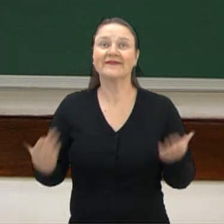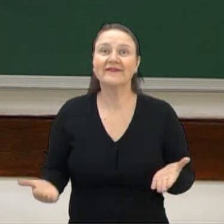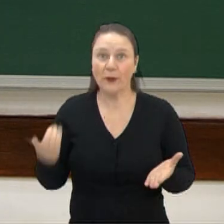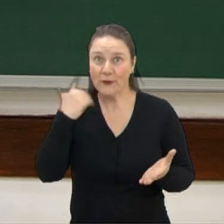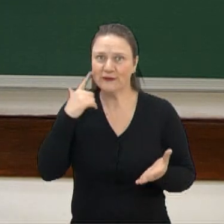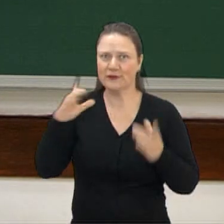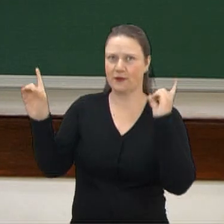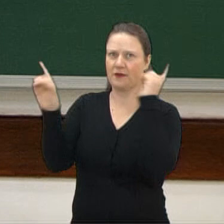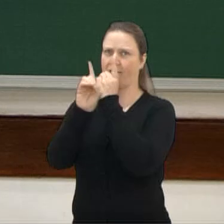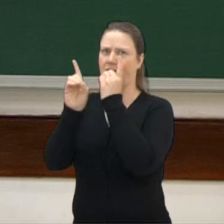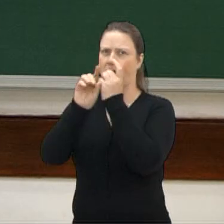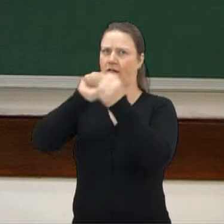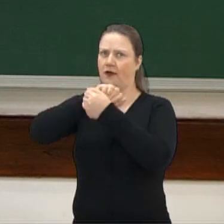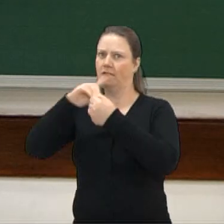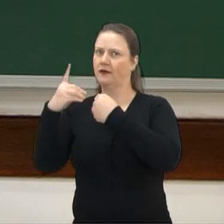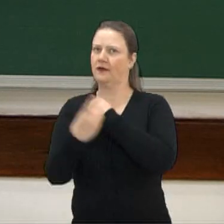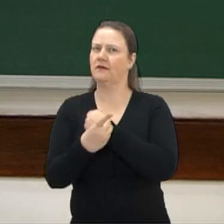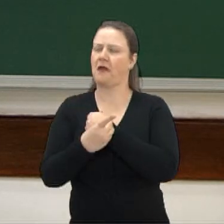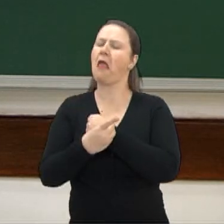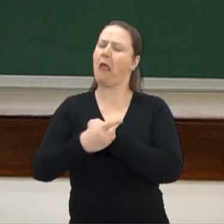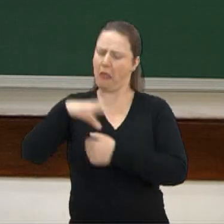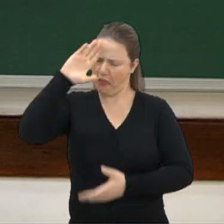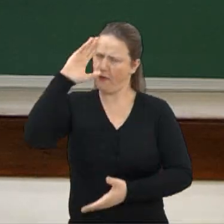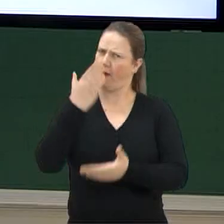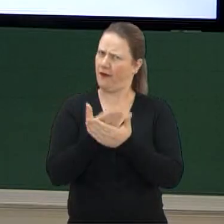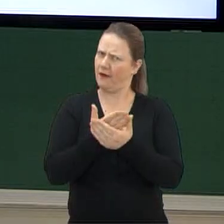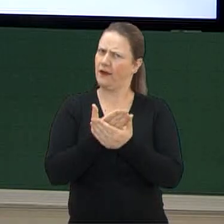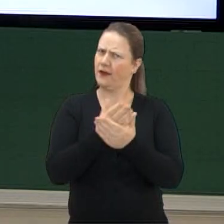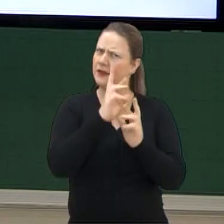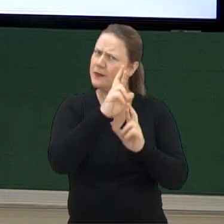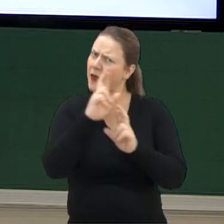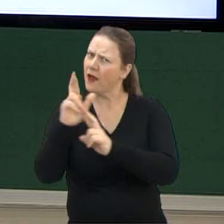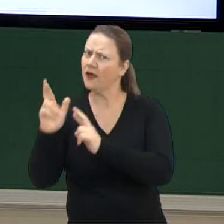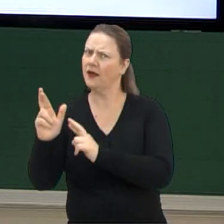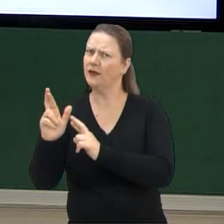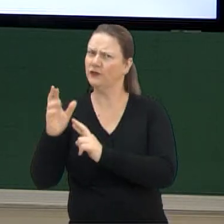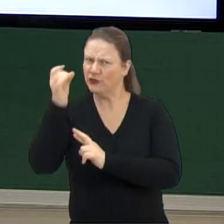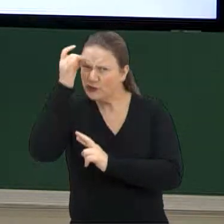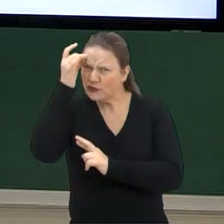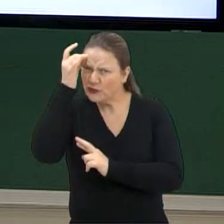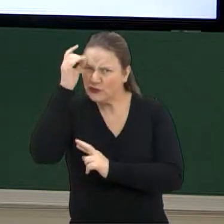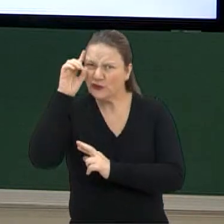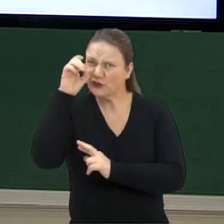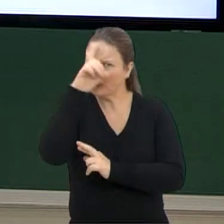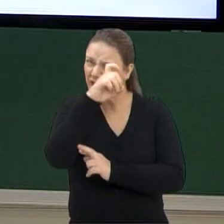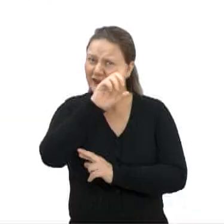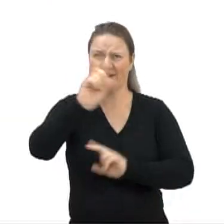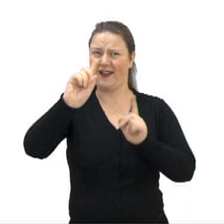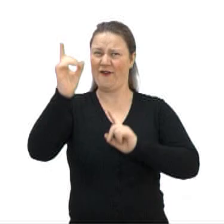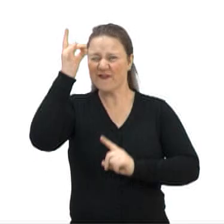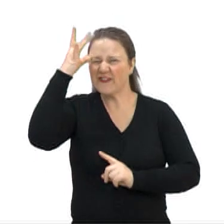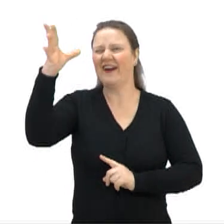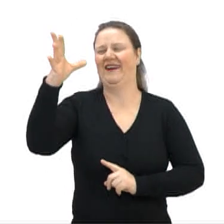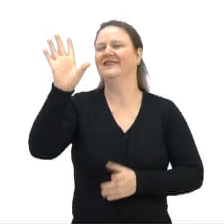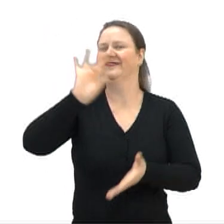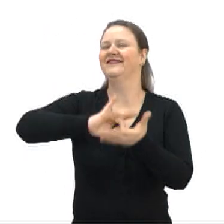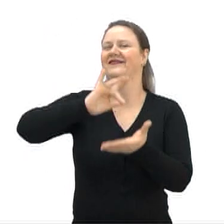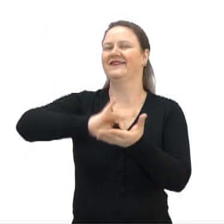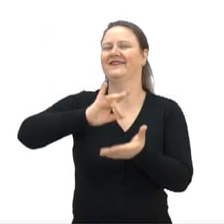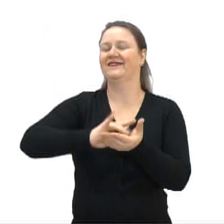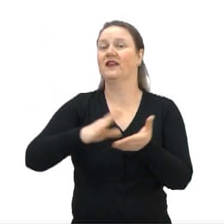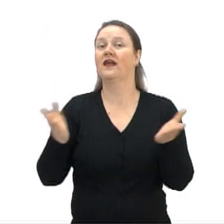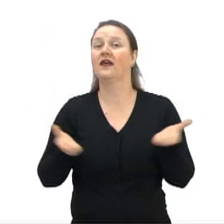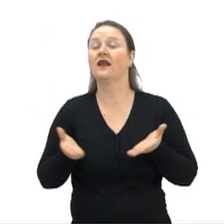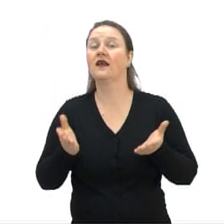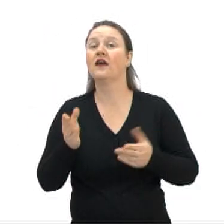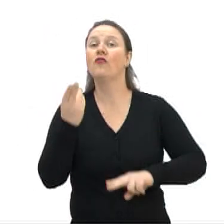Encontraram os advérbios? Acredito e espero que vocês não tenham tido dificuldades. Olha lá, eu tenho funcionalmente